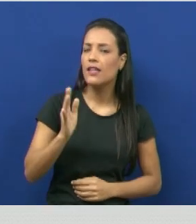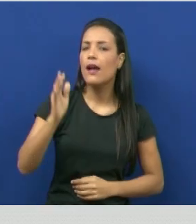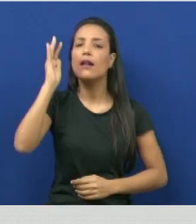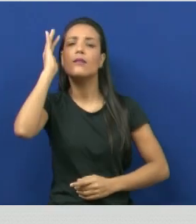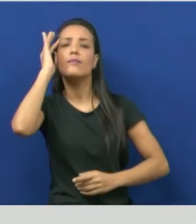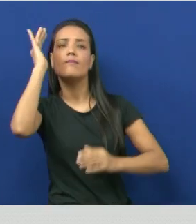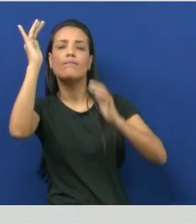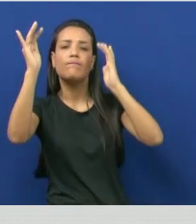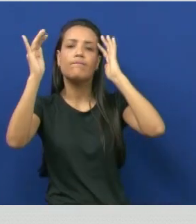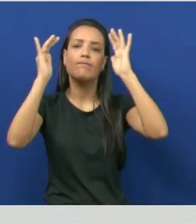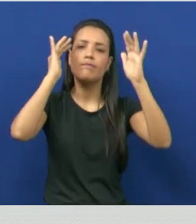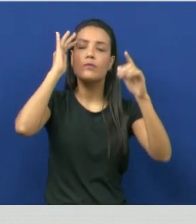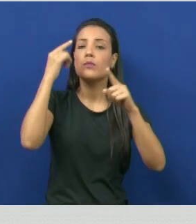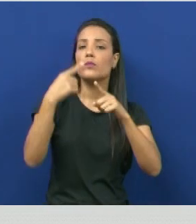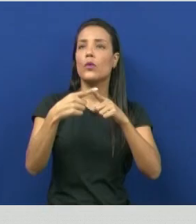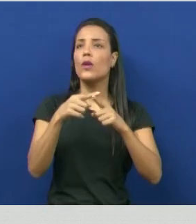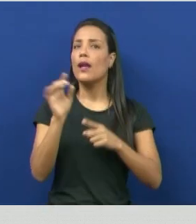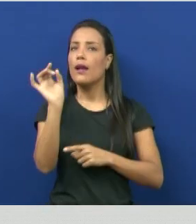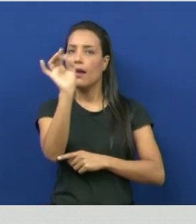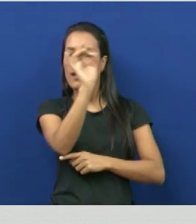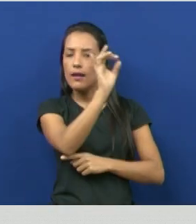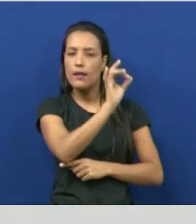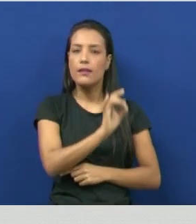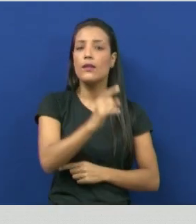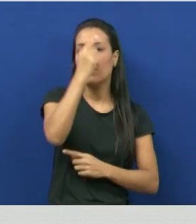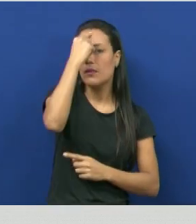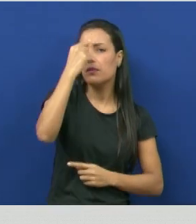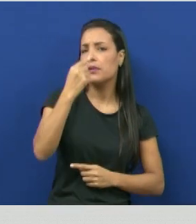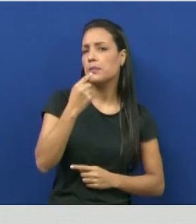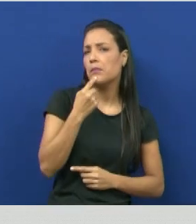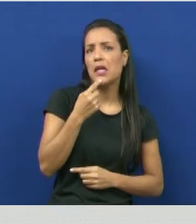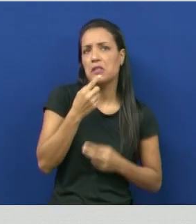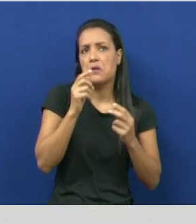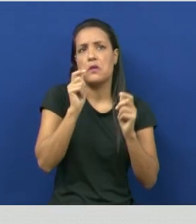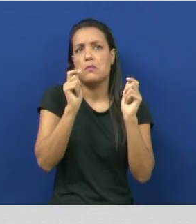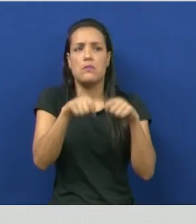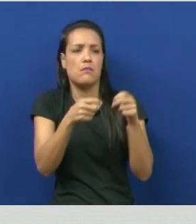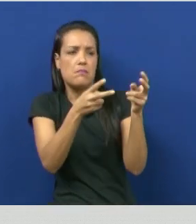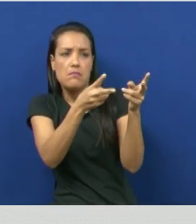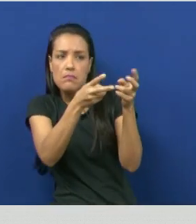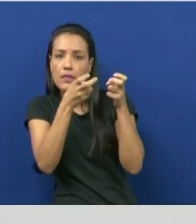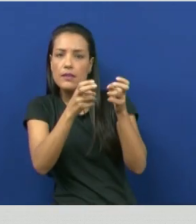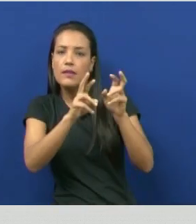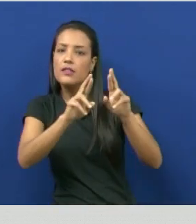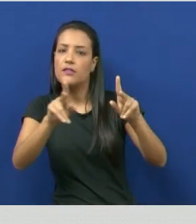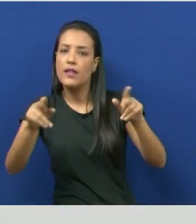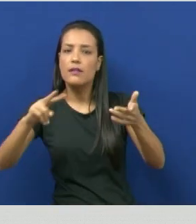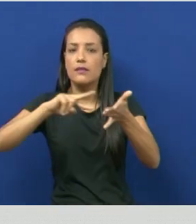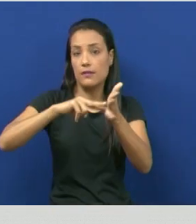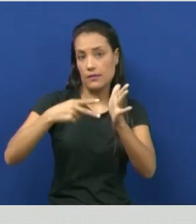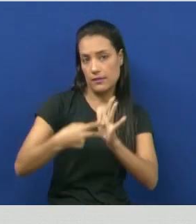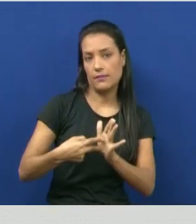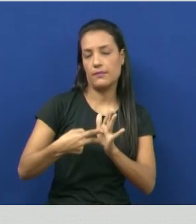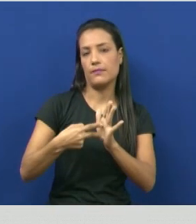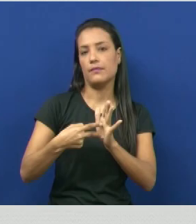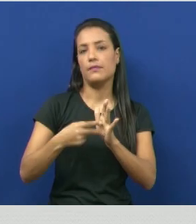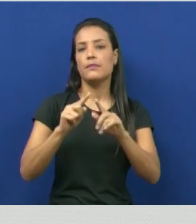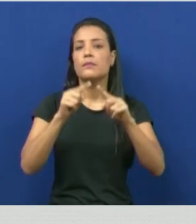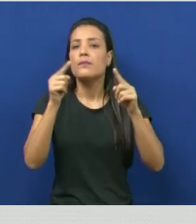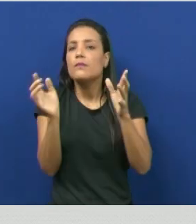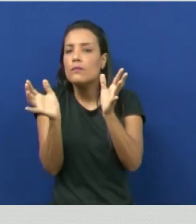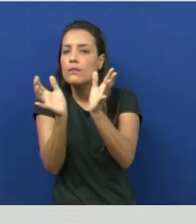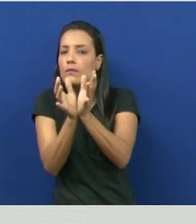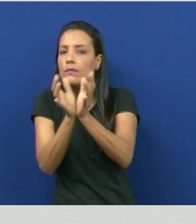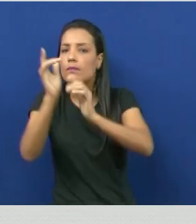porque cada um pode ter uma percepção diferente. Então, a esse conjunto de estrelas que nós